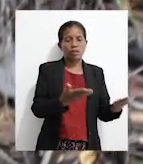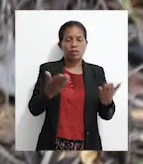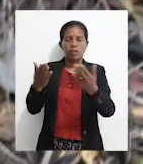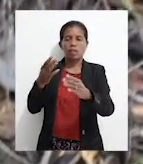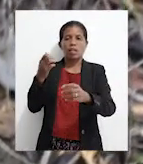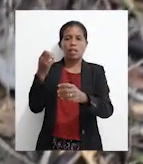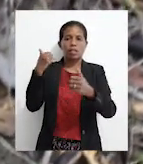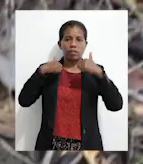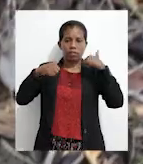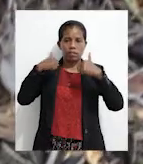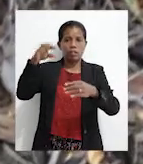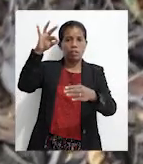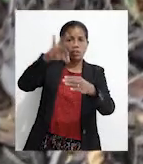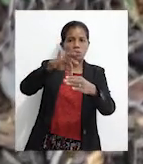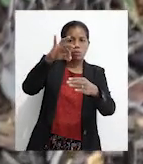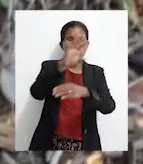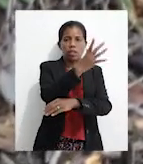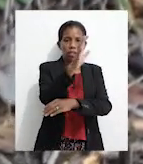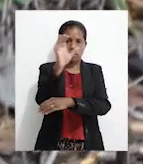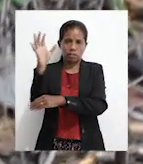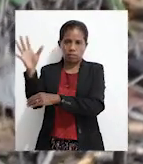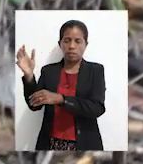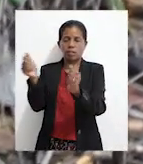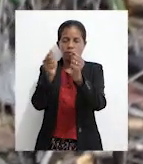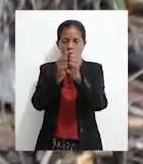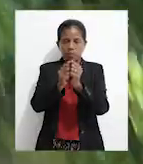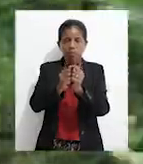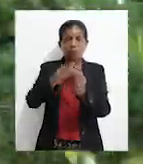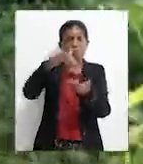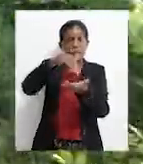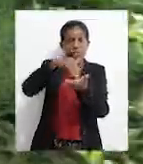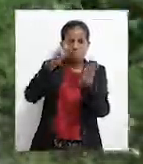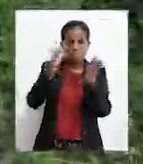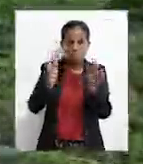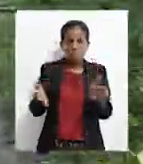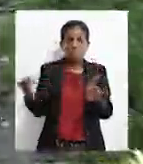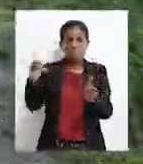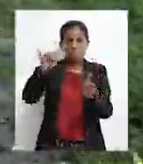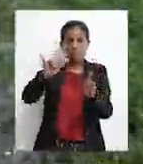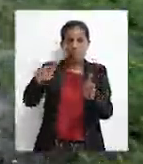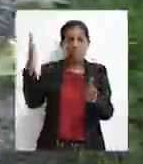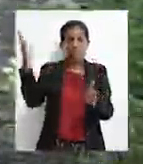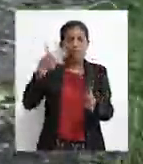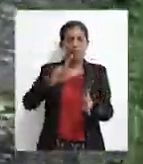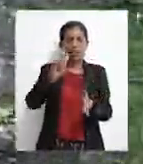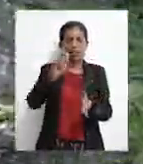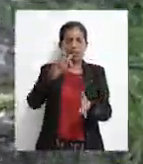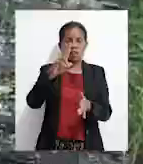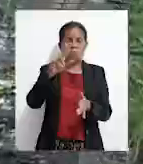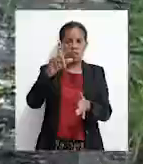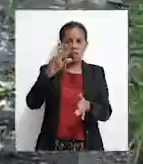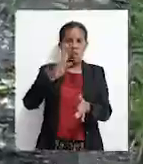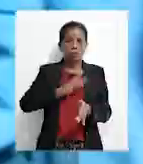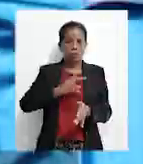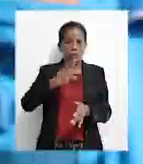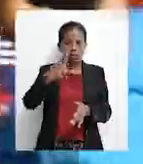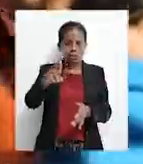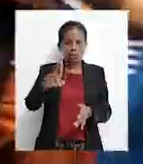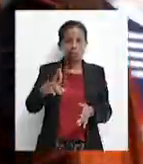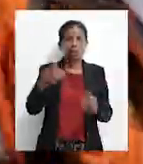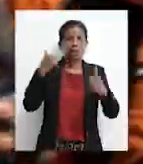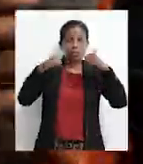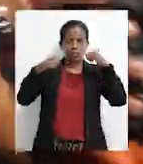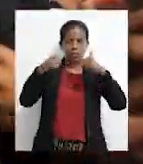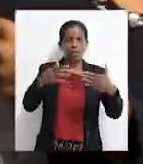kuda iwang hamutu ko komunidade sira liliu ho aling estudante sira iha postula klubar ho nune lihu si aktividad simple sira